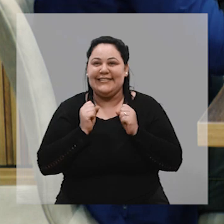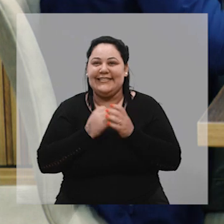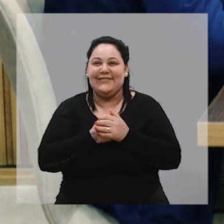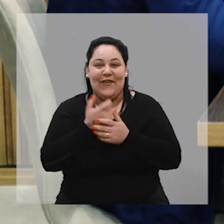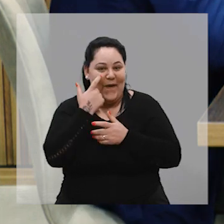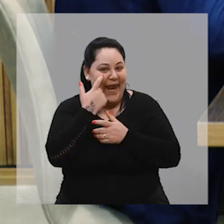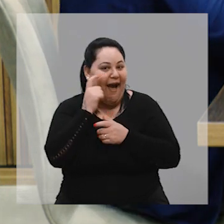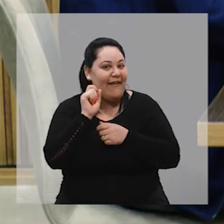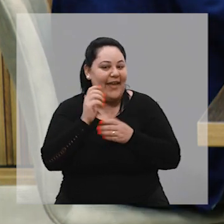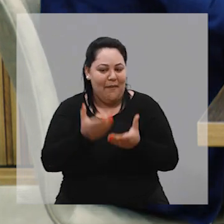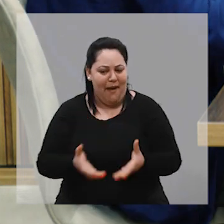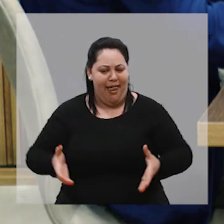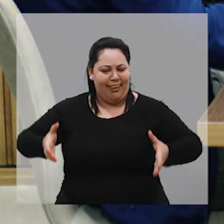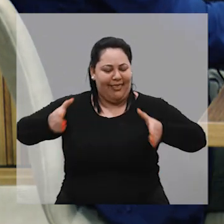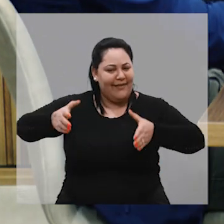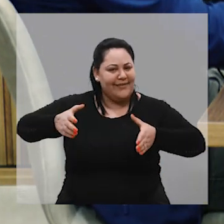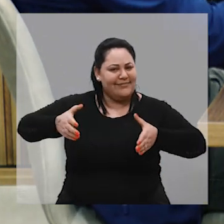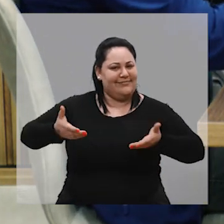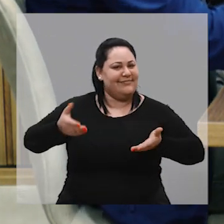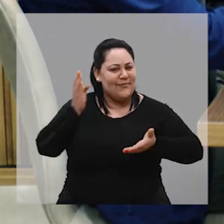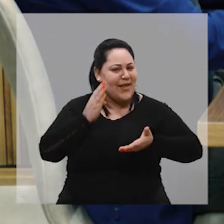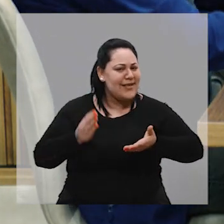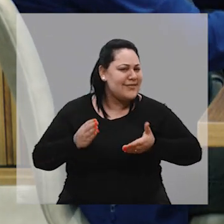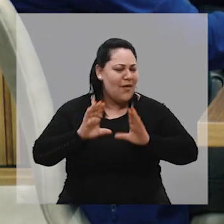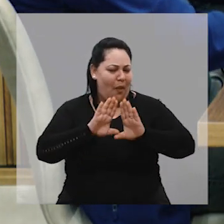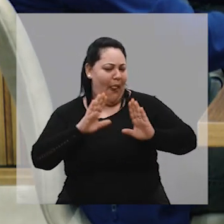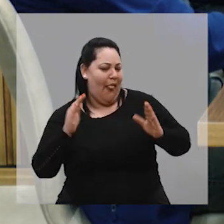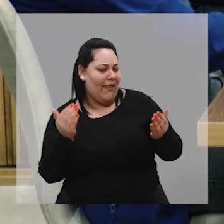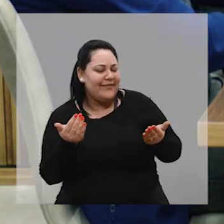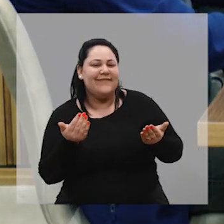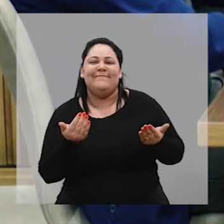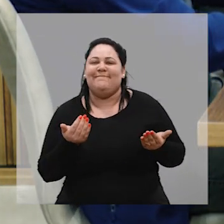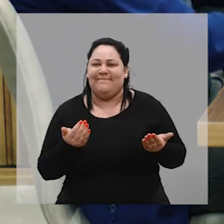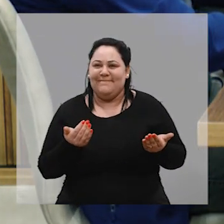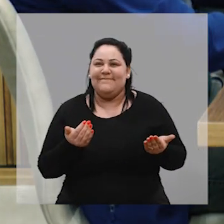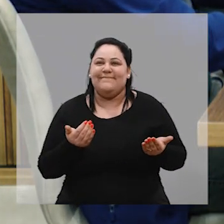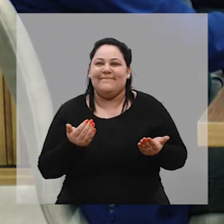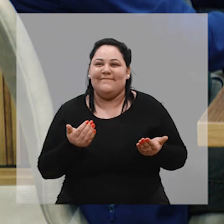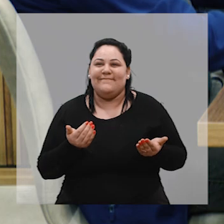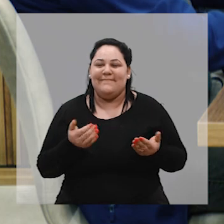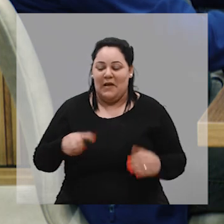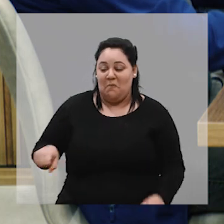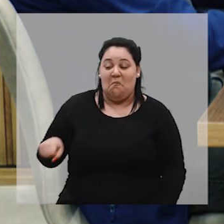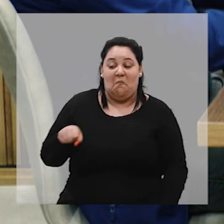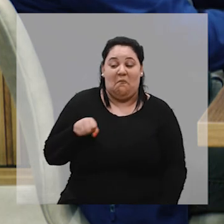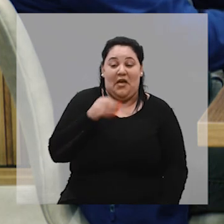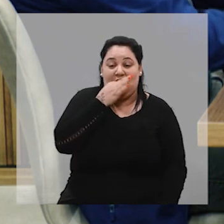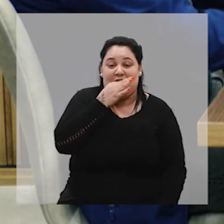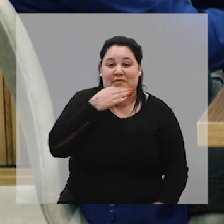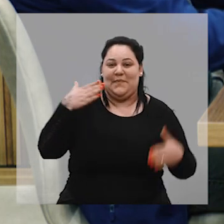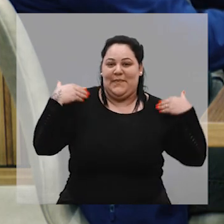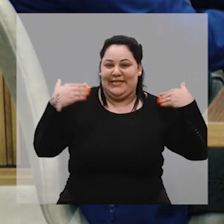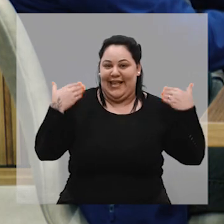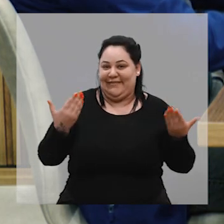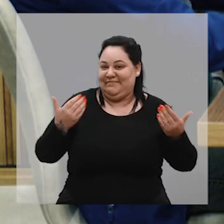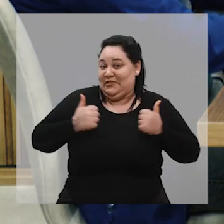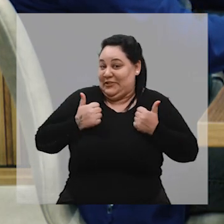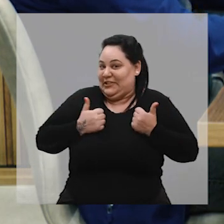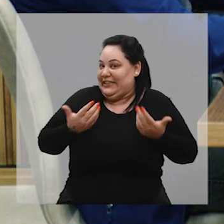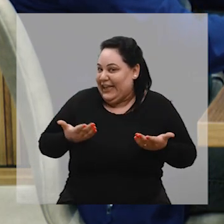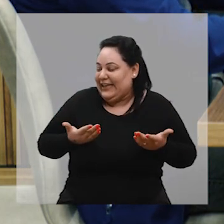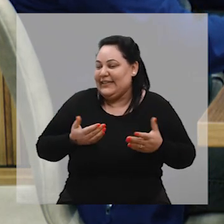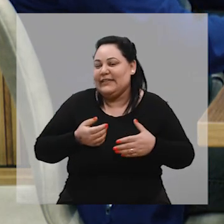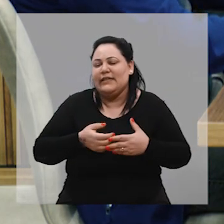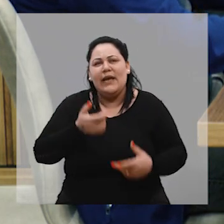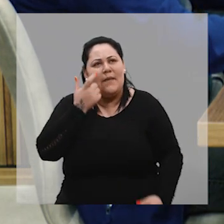era... Já ajuda. Já era, malinha da seleção, né? Os gringos vão andar em Caxias do Sul com a malinha ali e não quer mais